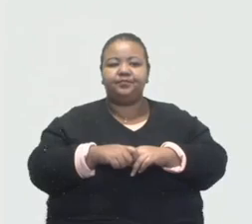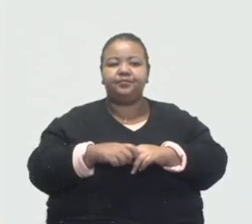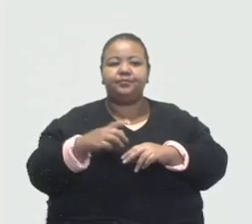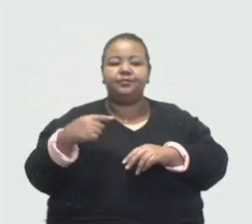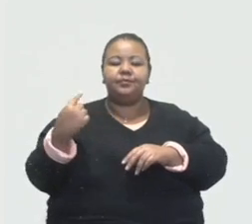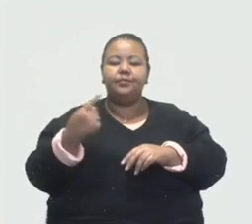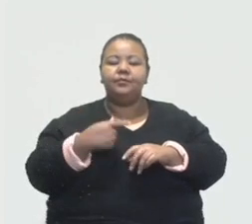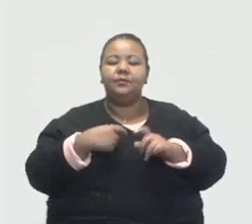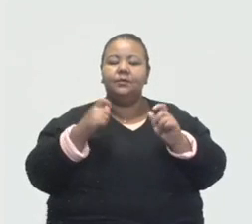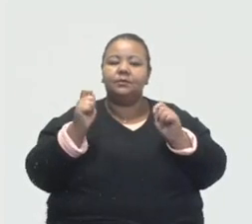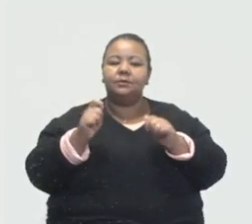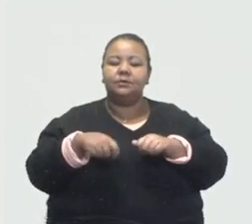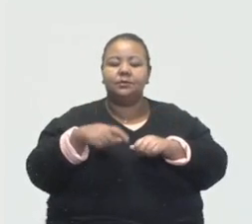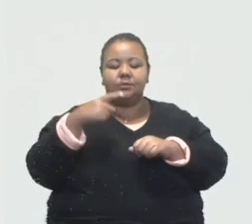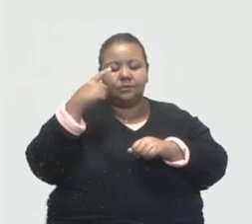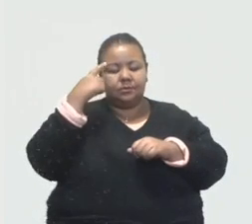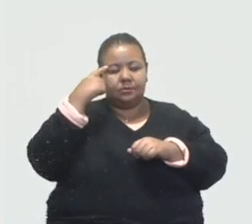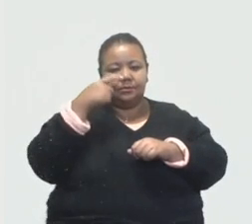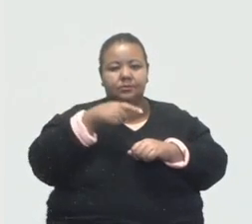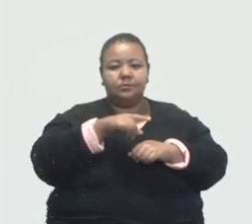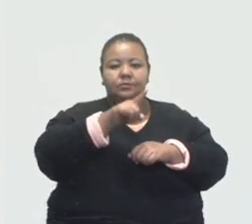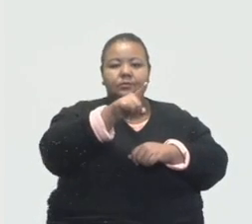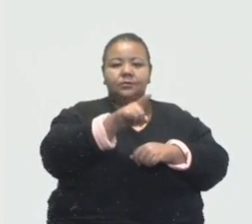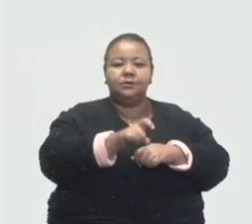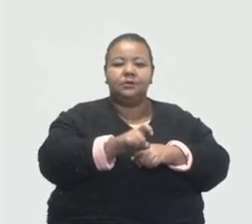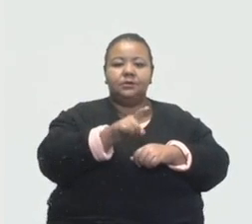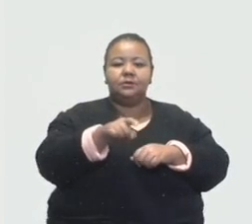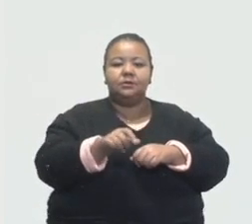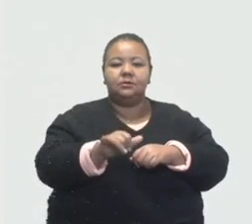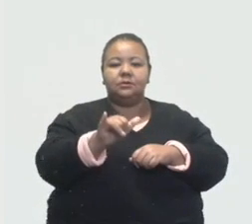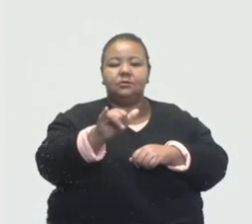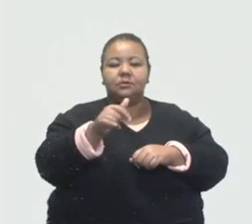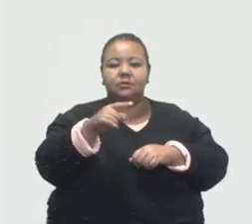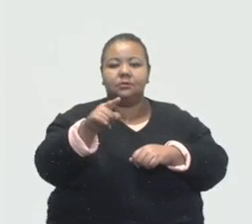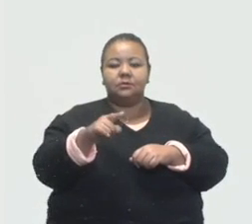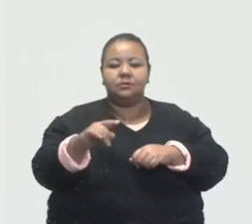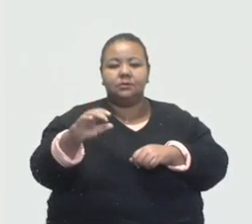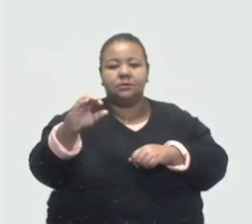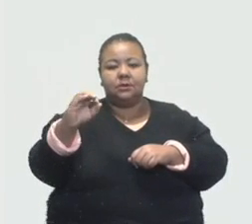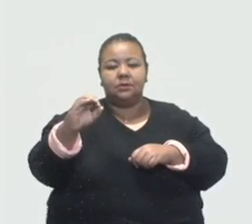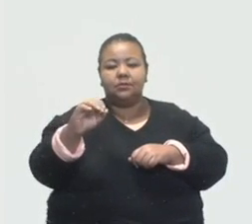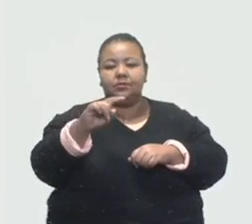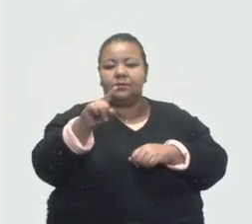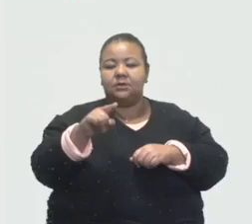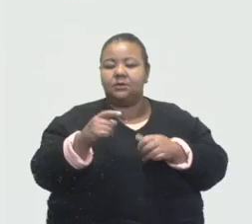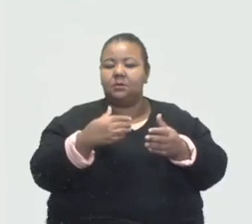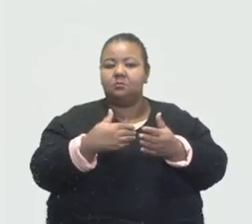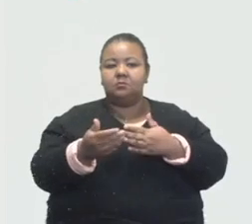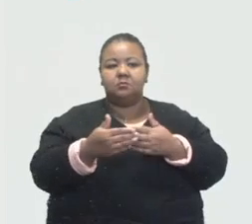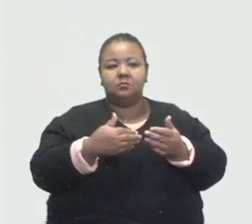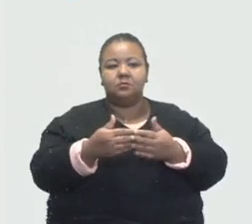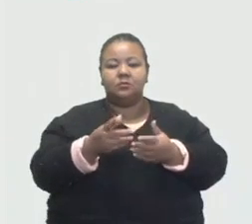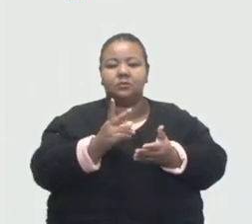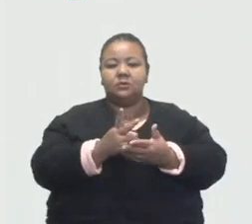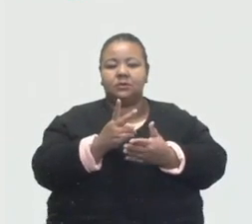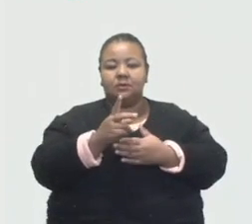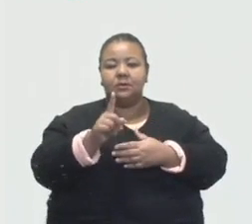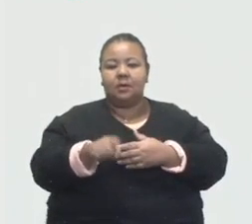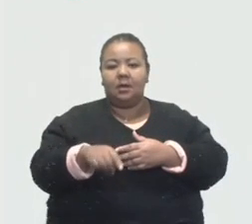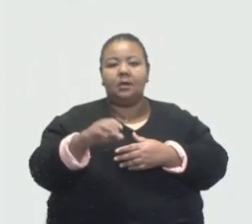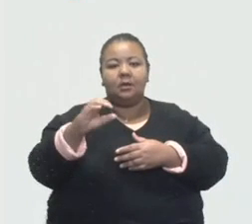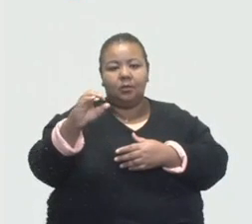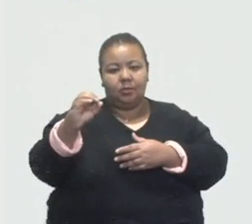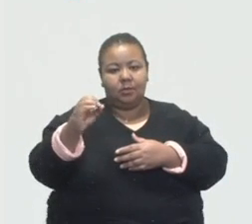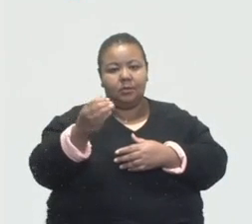podemos considerar aqui como x e y eles têm que ser nulos. E z pode ser qualquer um, porque ele sempre vai ser nulo. Não foi dado